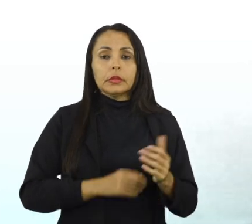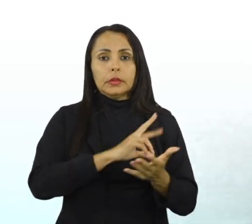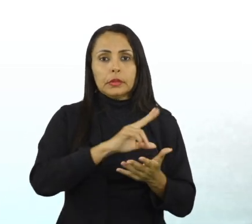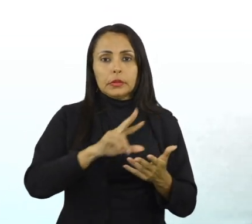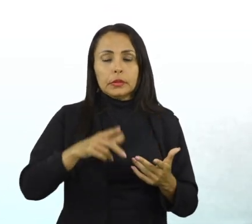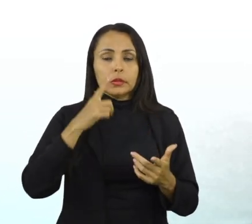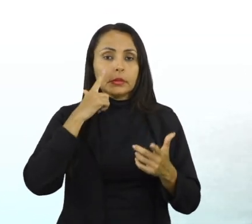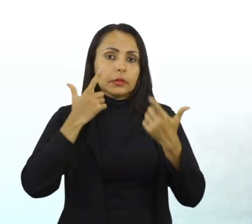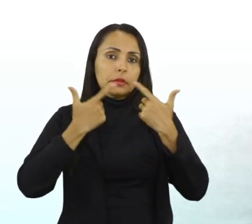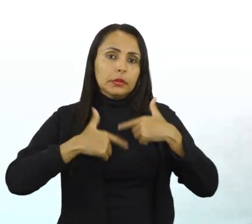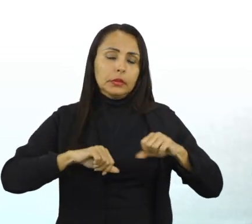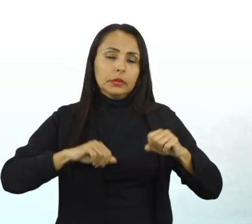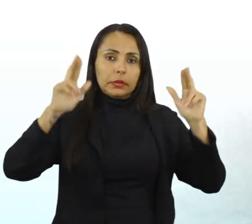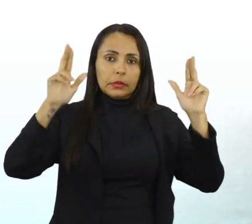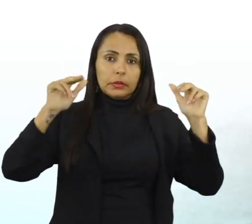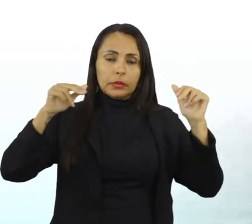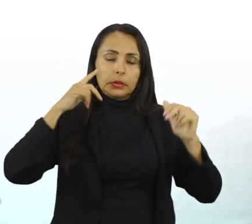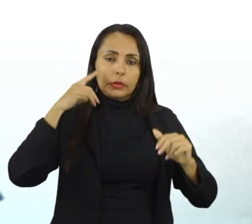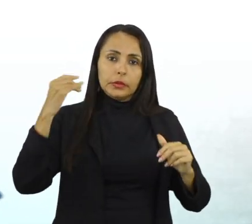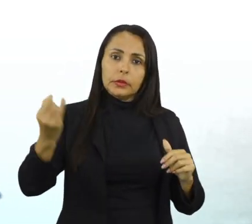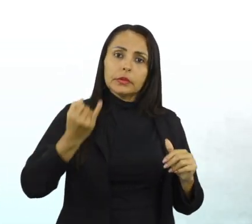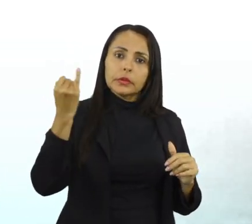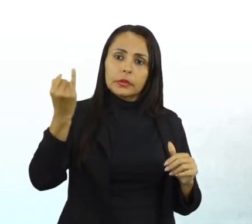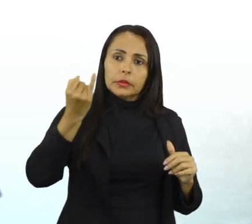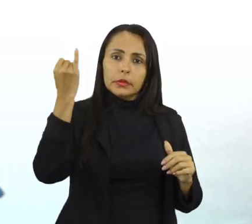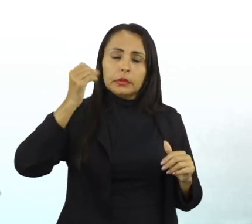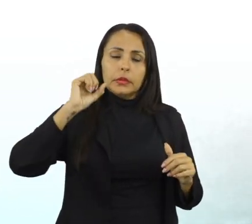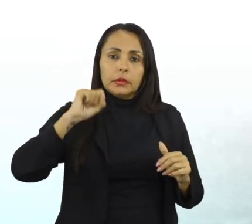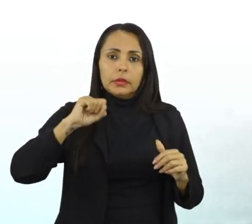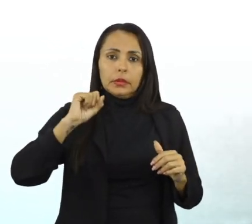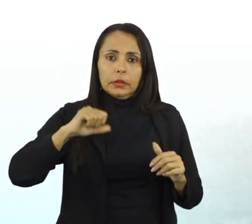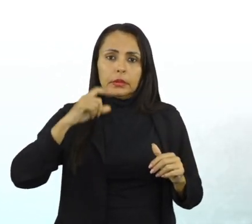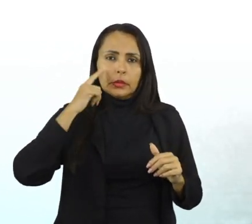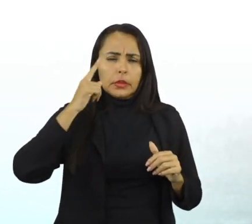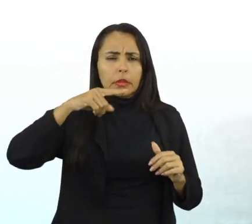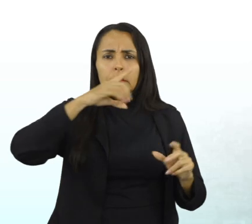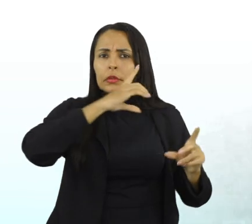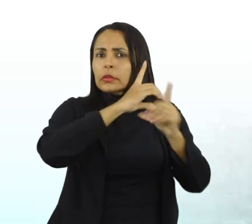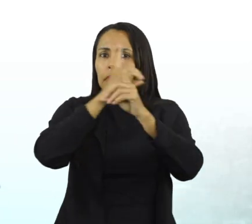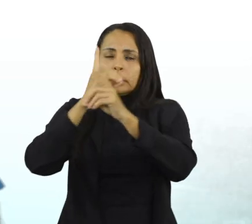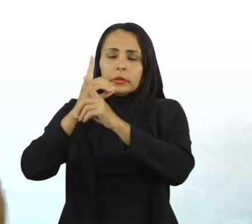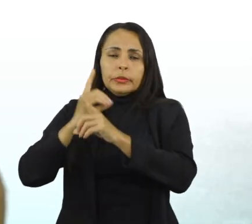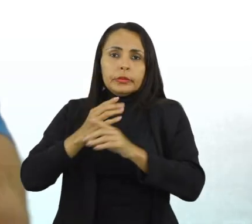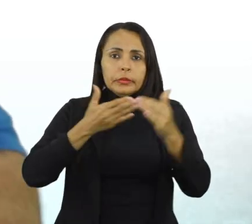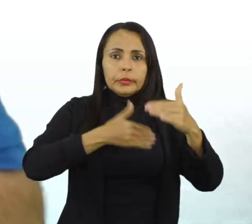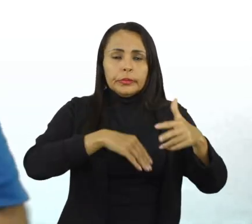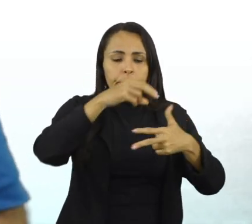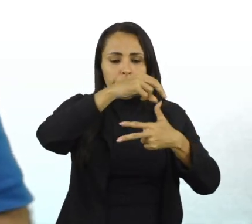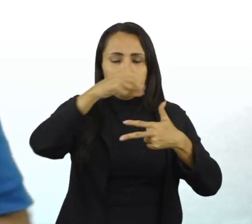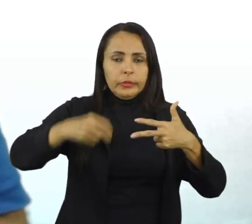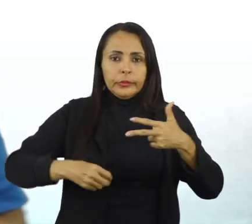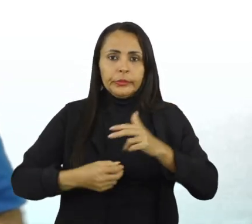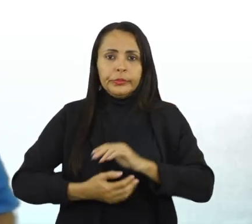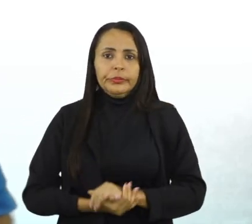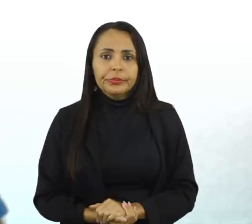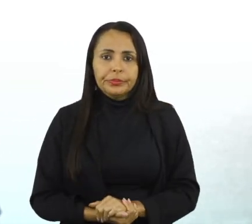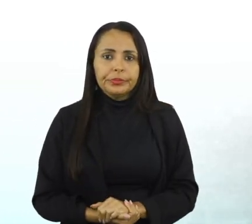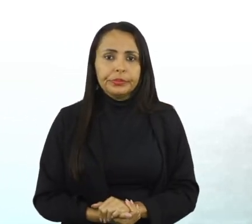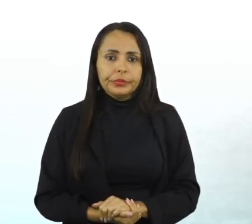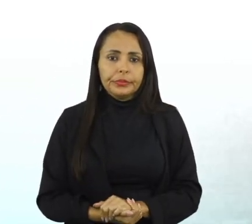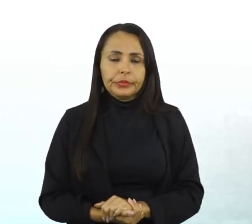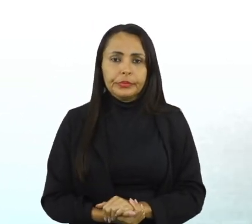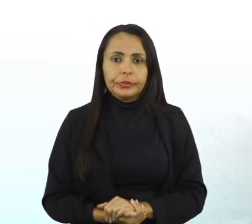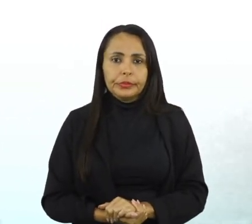Então, variação linguística é um assunto de extrema importância, tá? Porque você vai encontrar na prova do